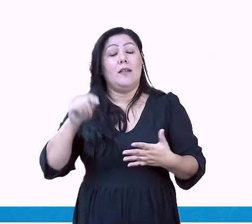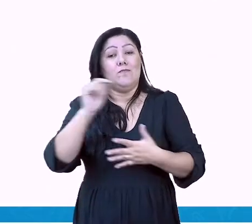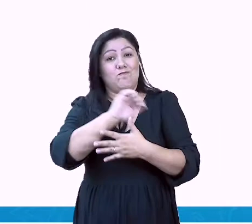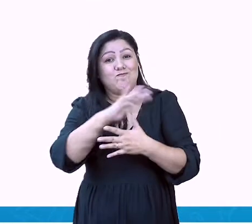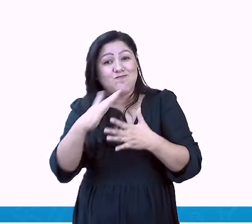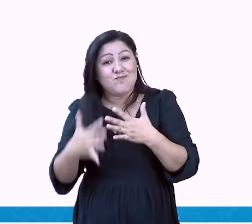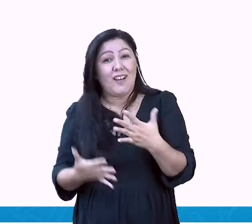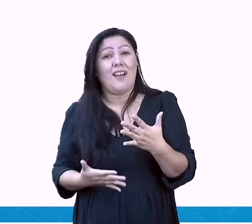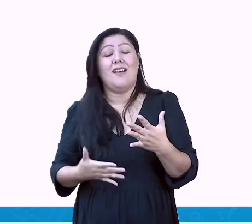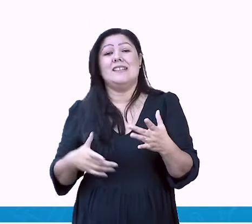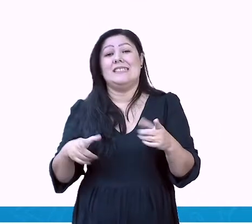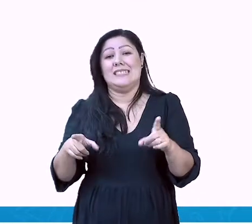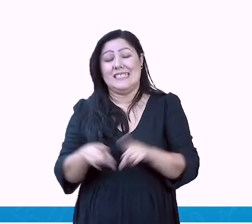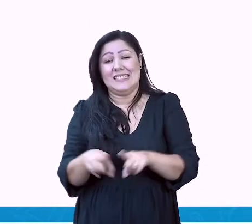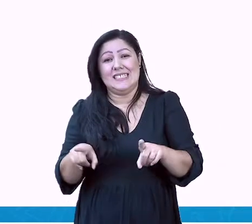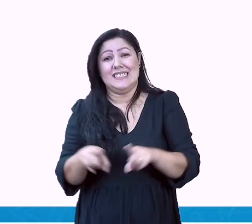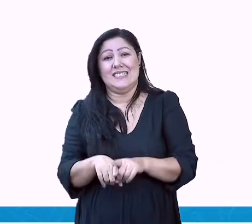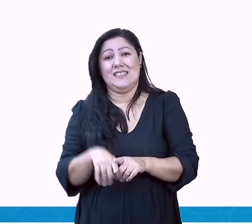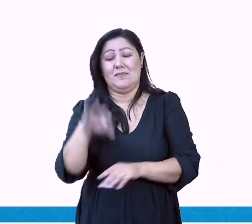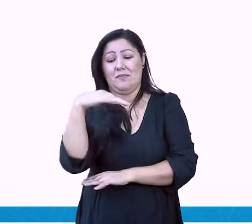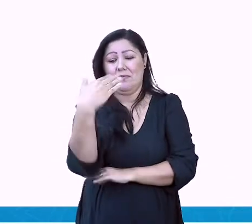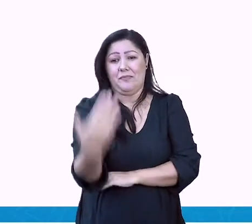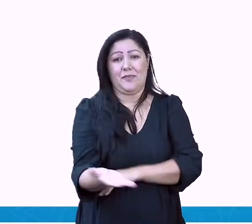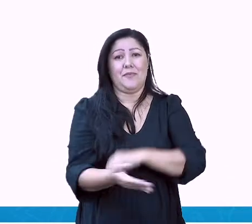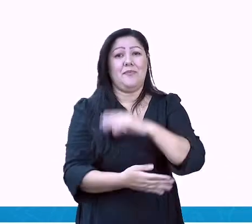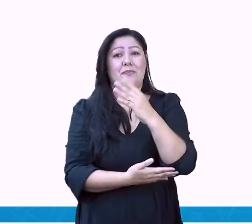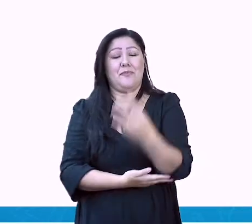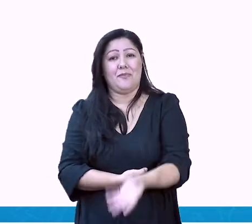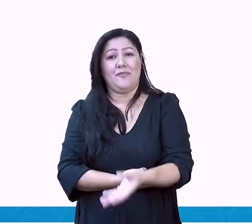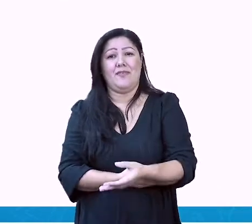foi muito devastada, restando hoje apenas